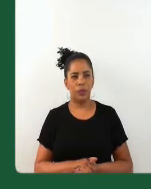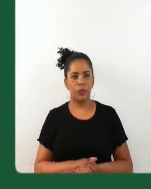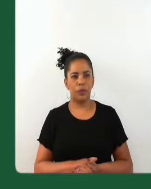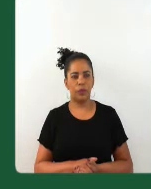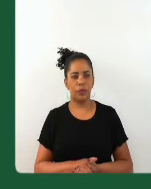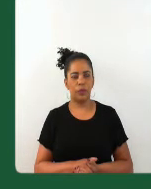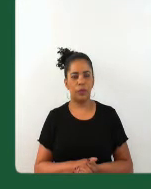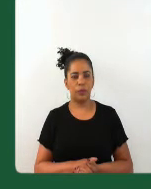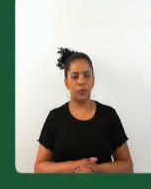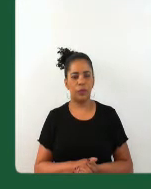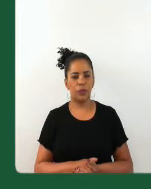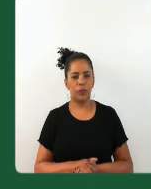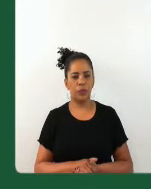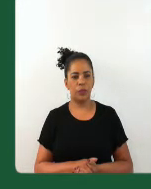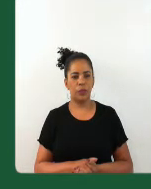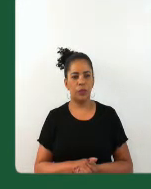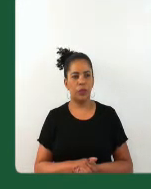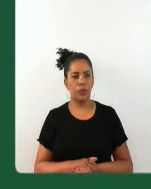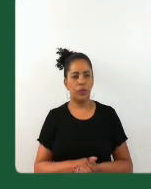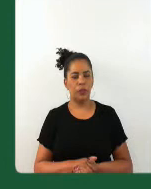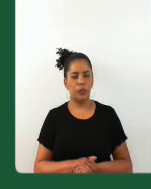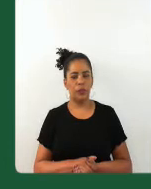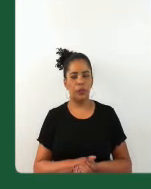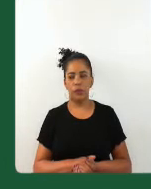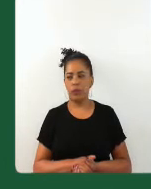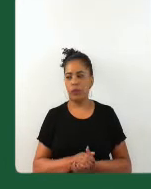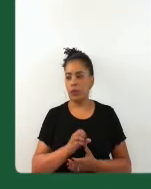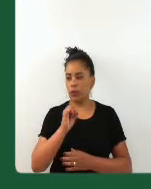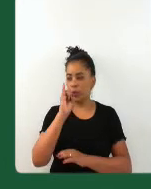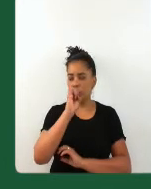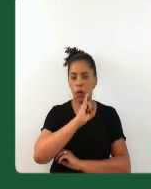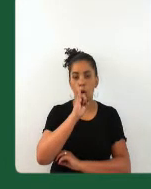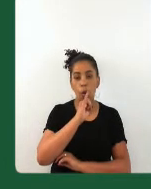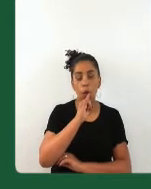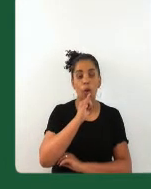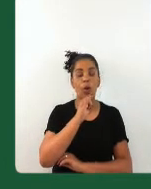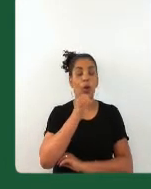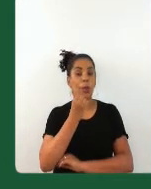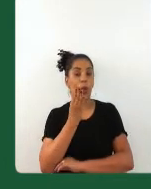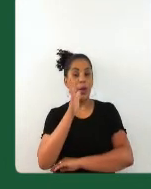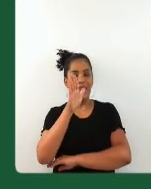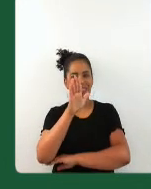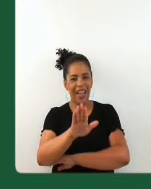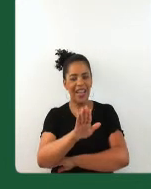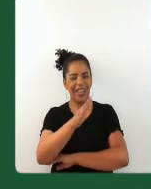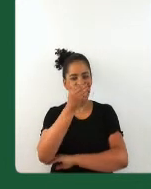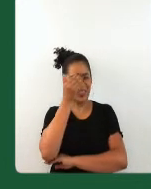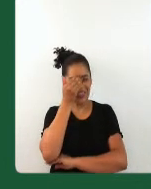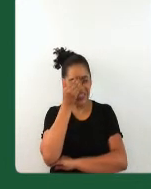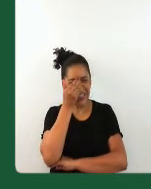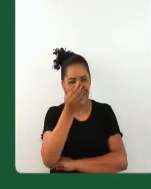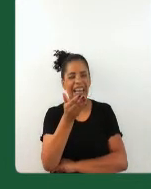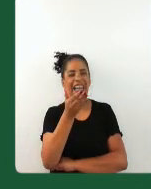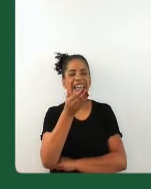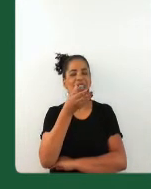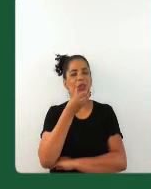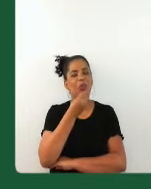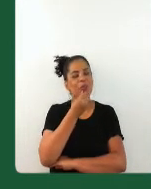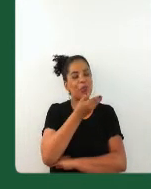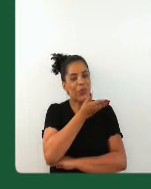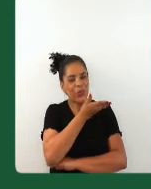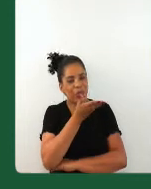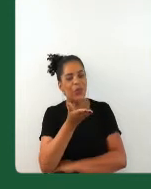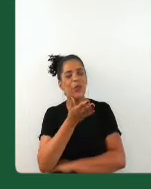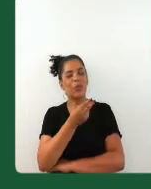Só você falar. Oi, boa tarde. Obrigada, doutor. Boa tarde a todos. Eu sou Cristiane,